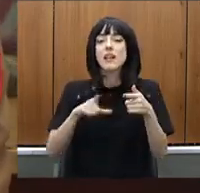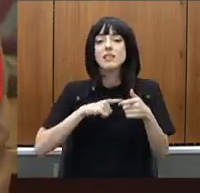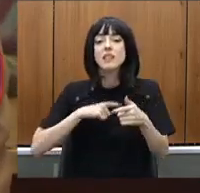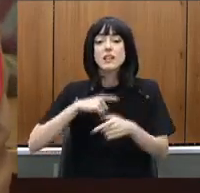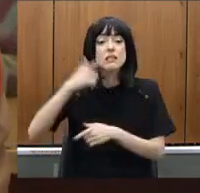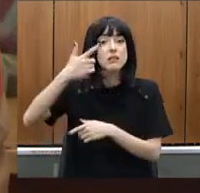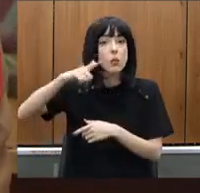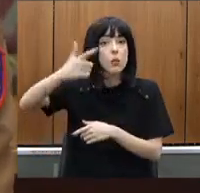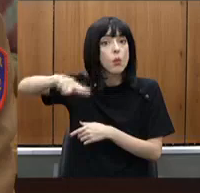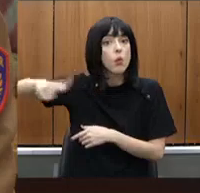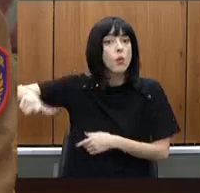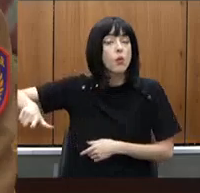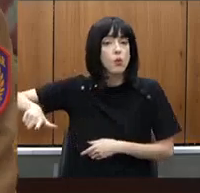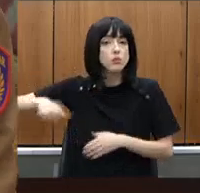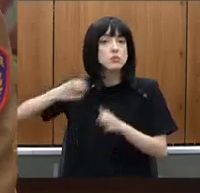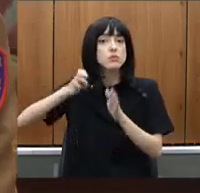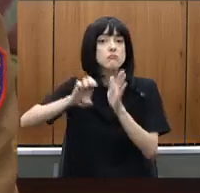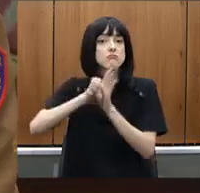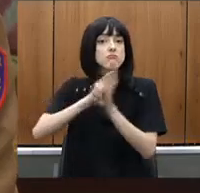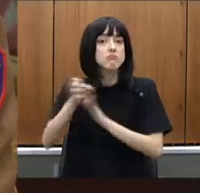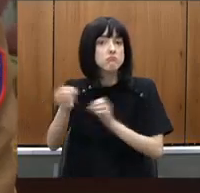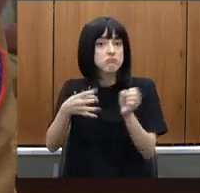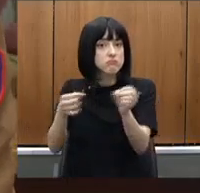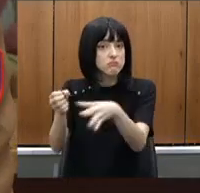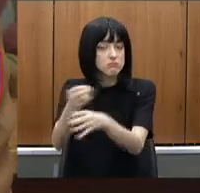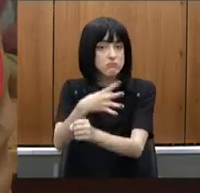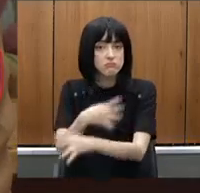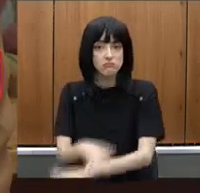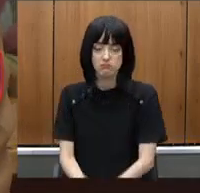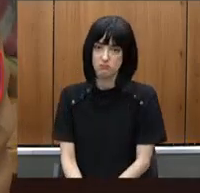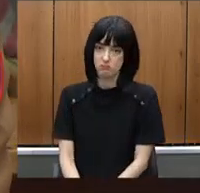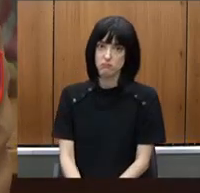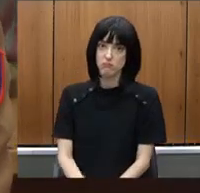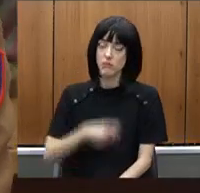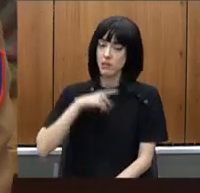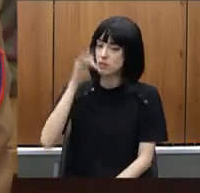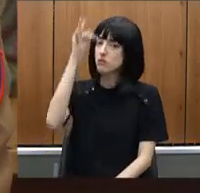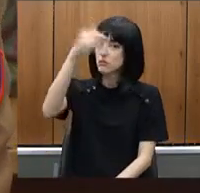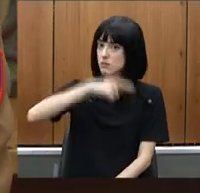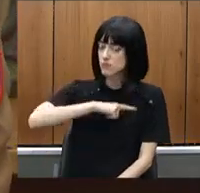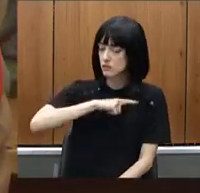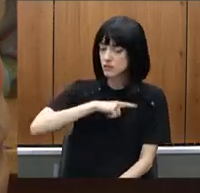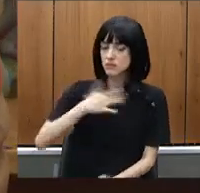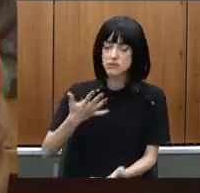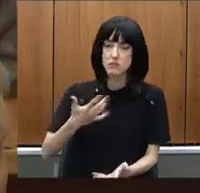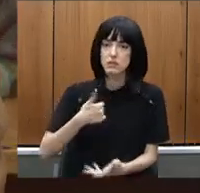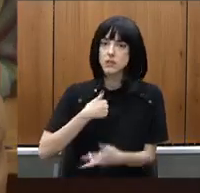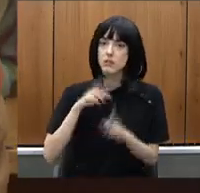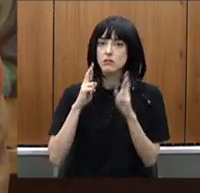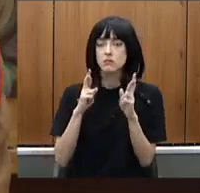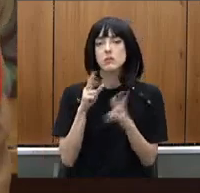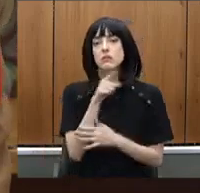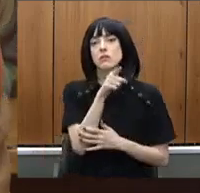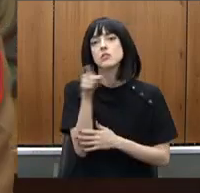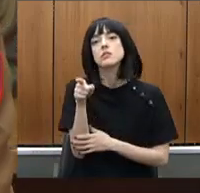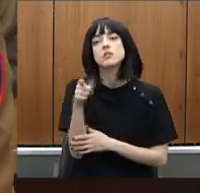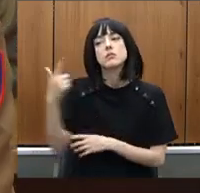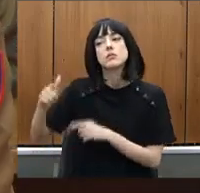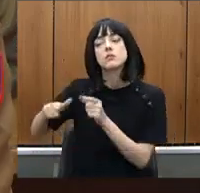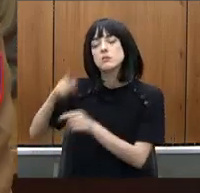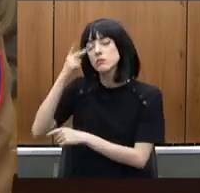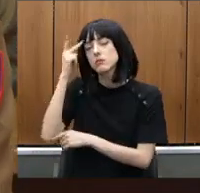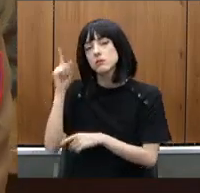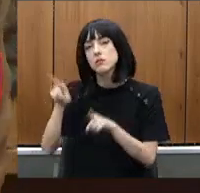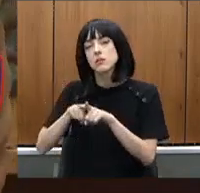os peitos há muitos anos abrir novos concursos e eu espero né que tanto vocês quanto outras pessoas né